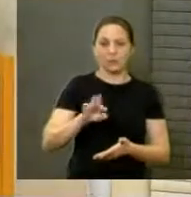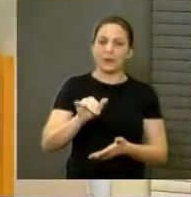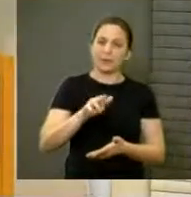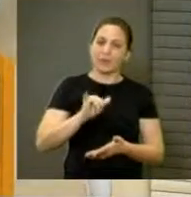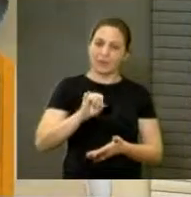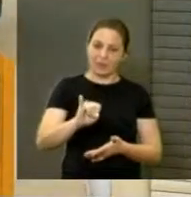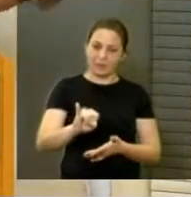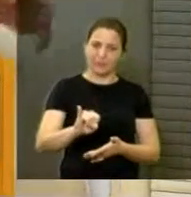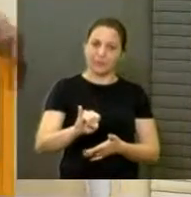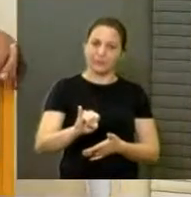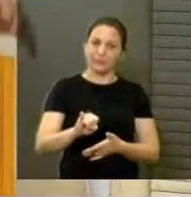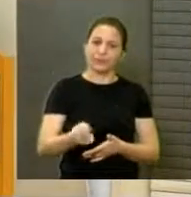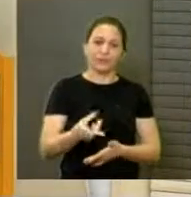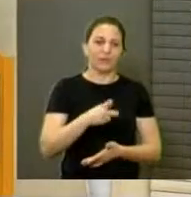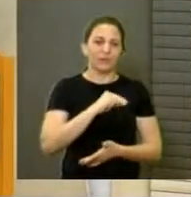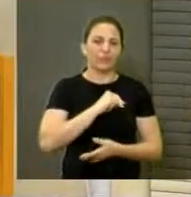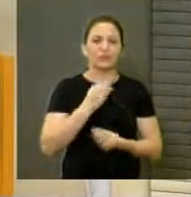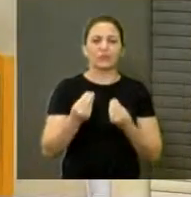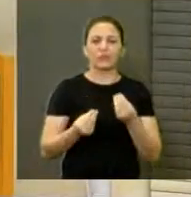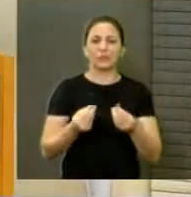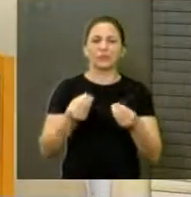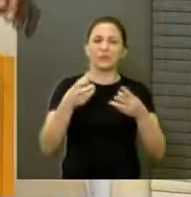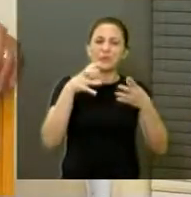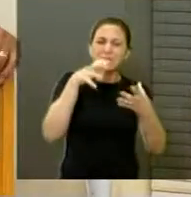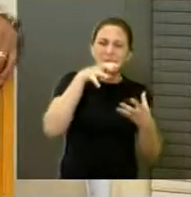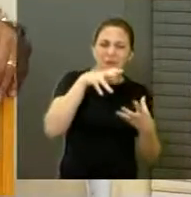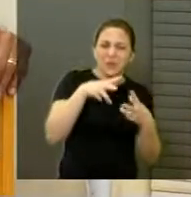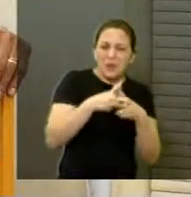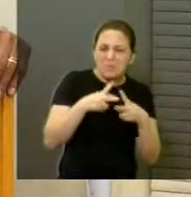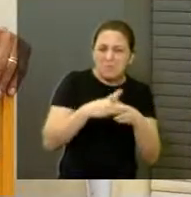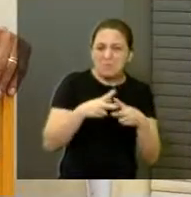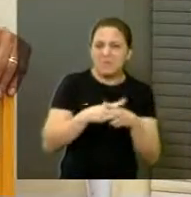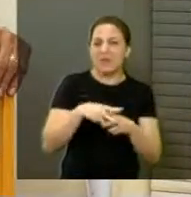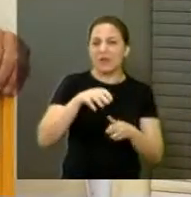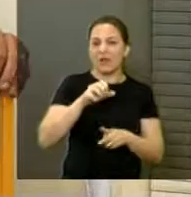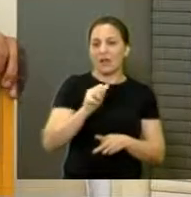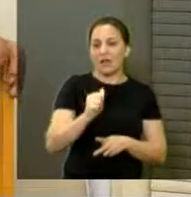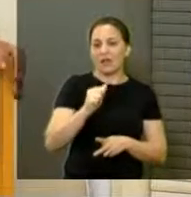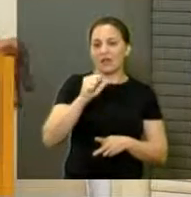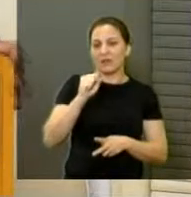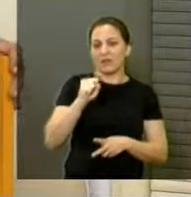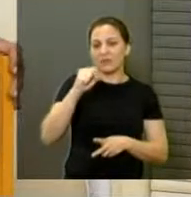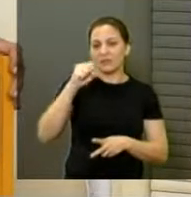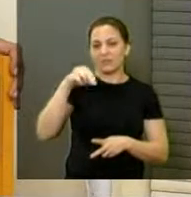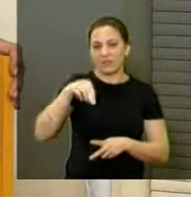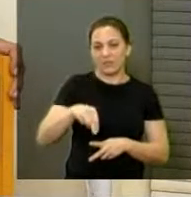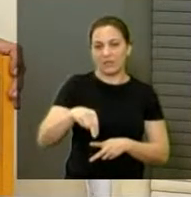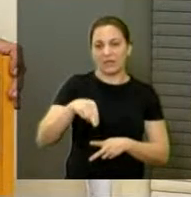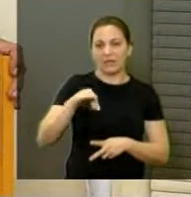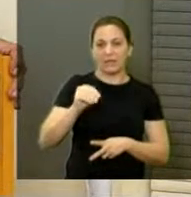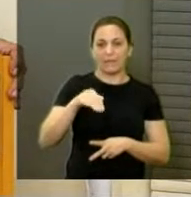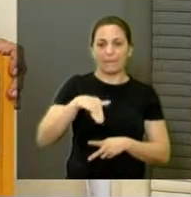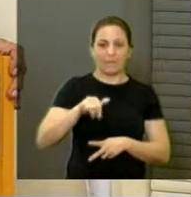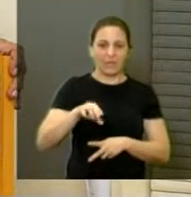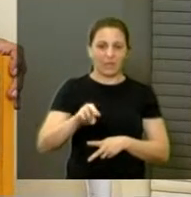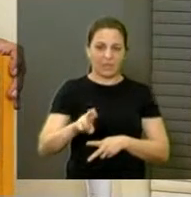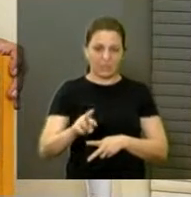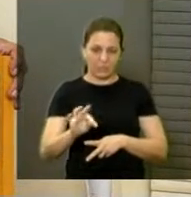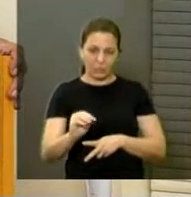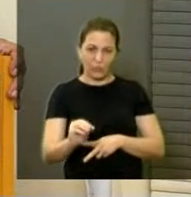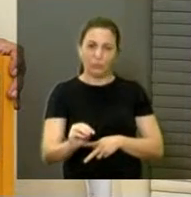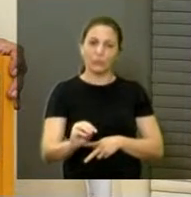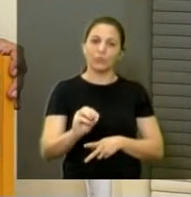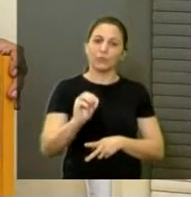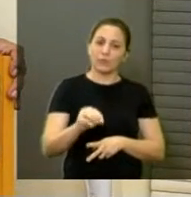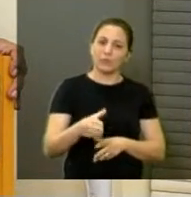e, nossa, por que isso? Que ele briga tanto por assentado. O senhor encaminhou alguma coisa da represa da Codasp lá do